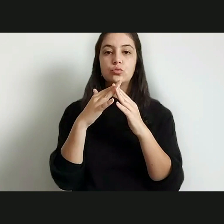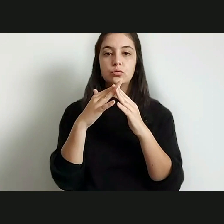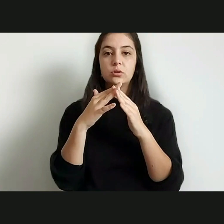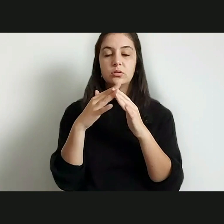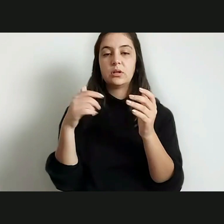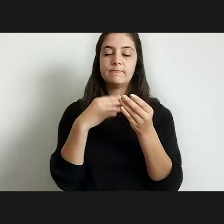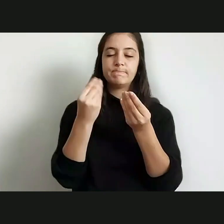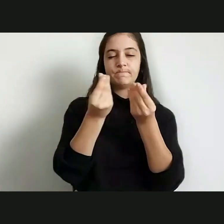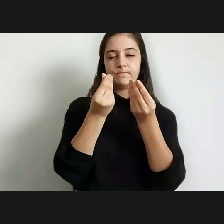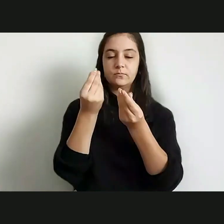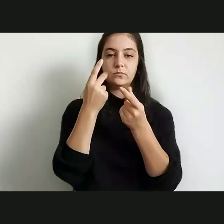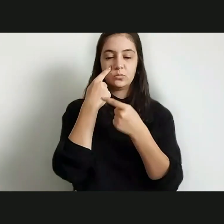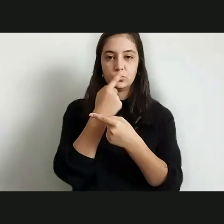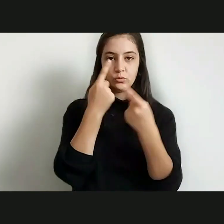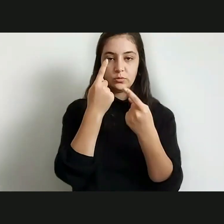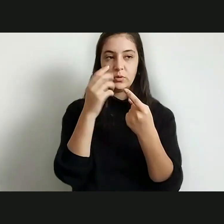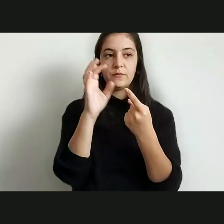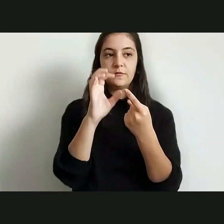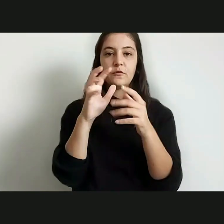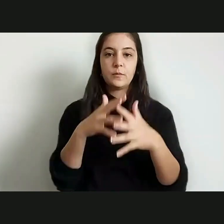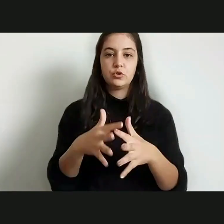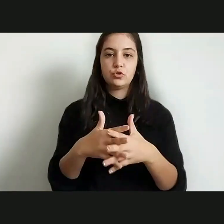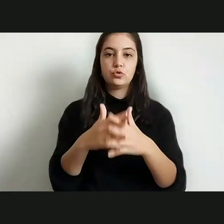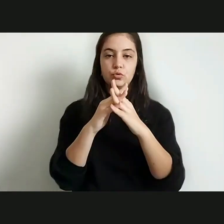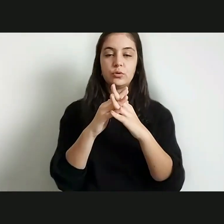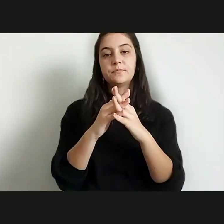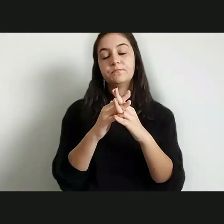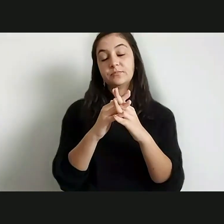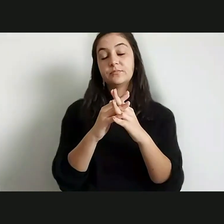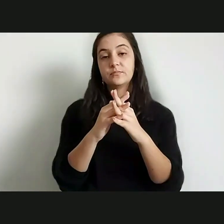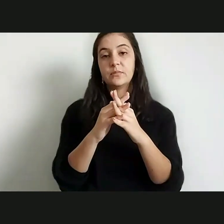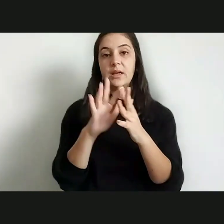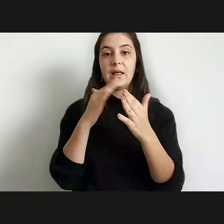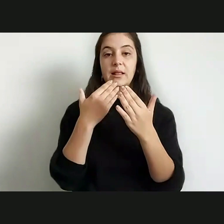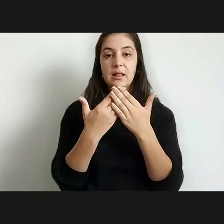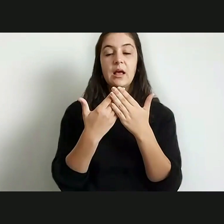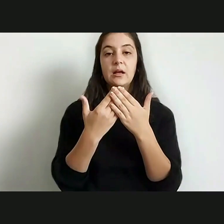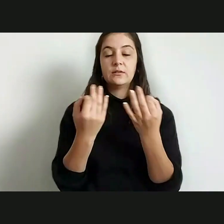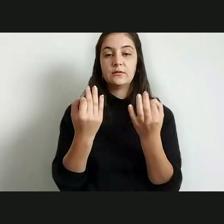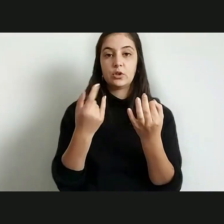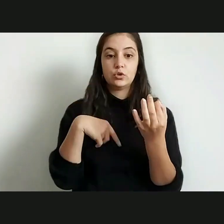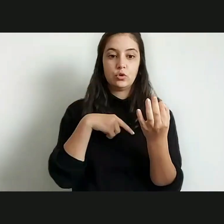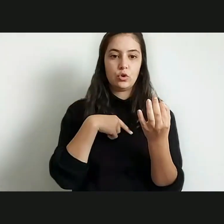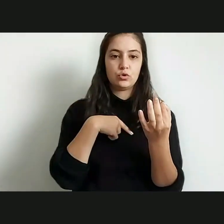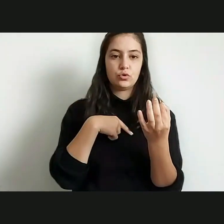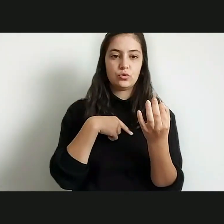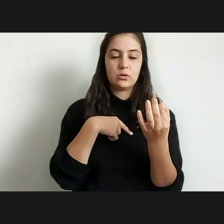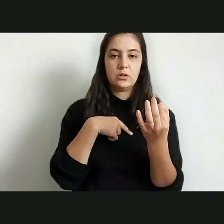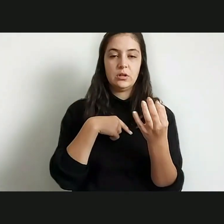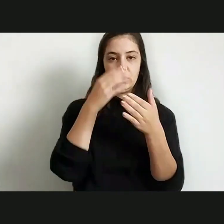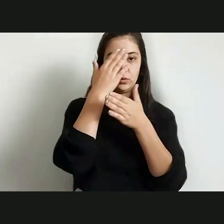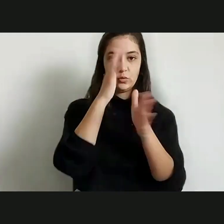pública. Uma forma de estruturação que necessariamente resulta do facto de nós não sermos apenas uma